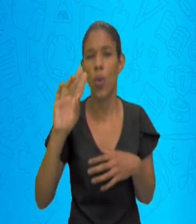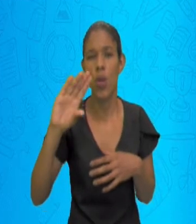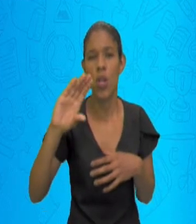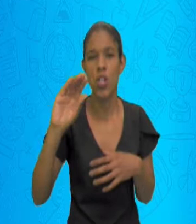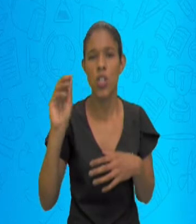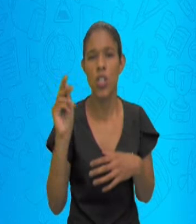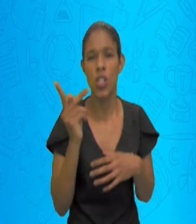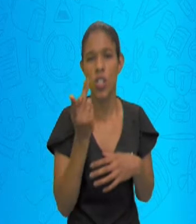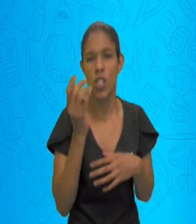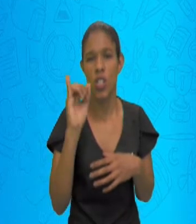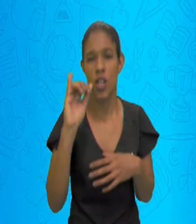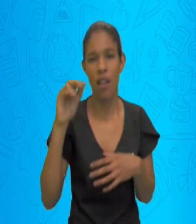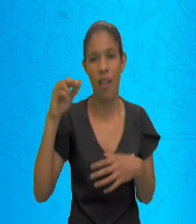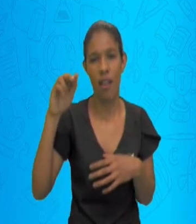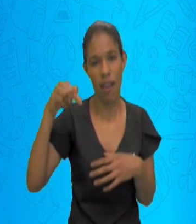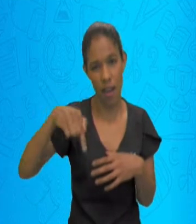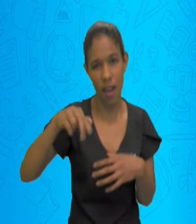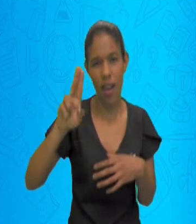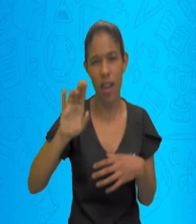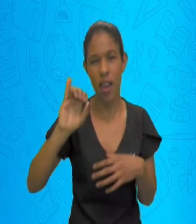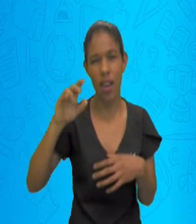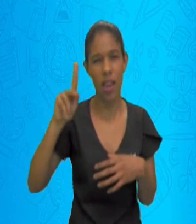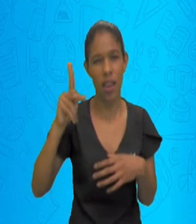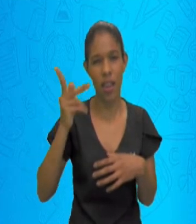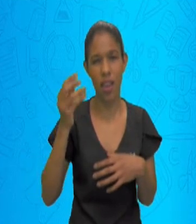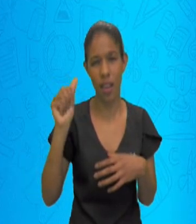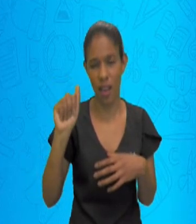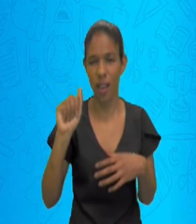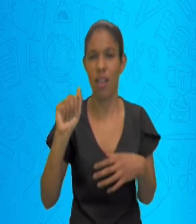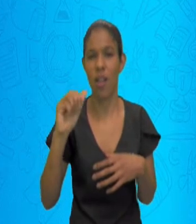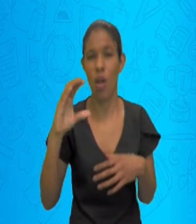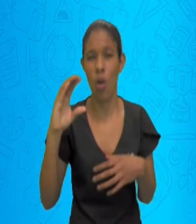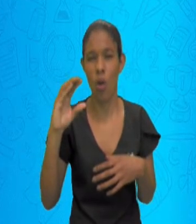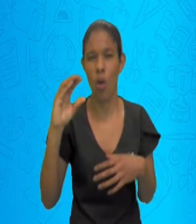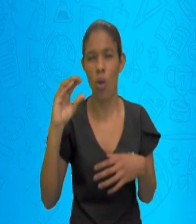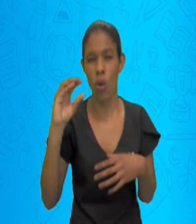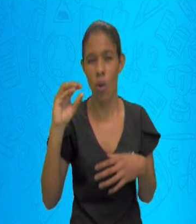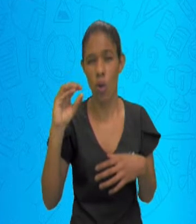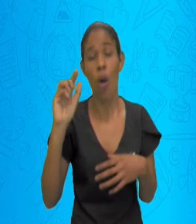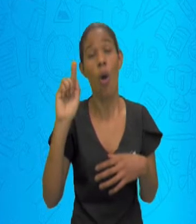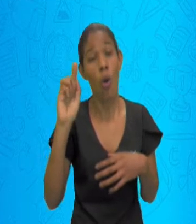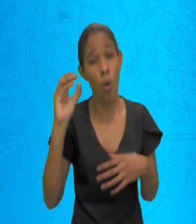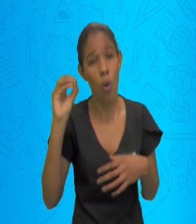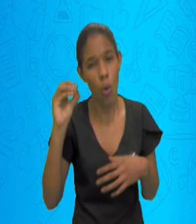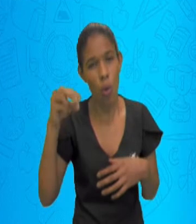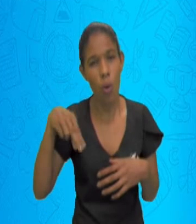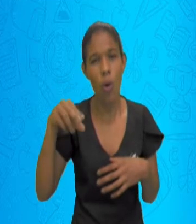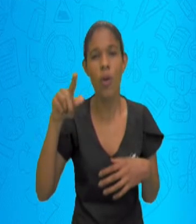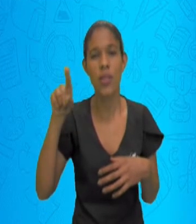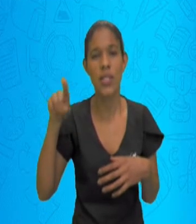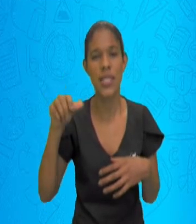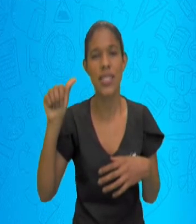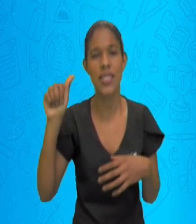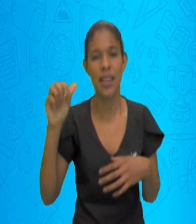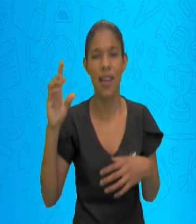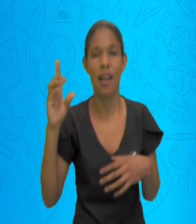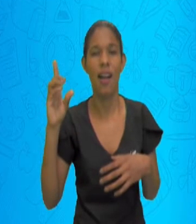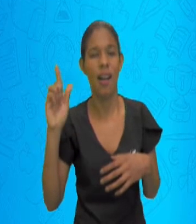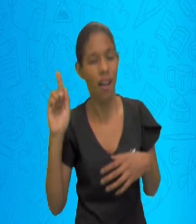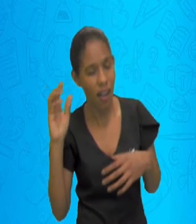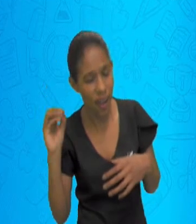Chiquinha Gonzaga. Né? O Abre Alas, por exemplo, é uma das suas músicas. O abre alas que eu quero